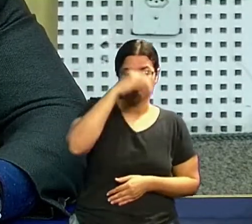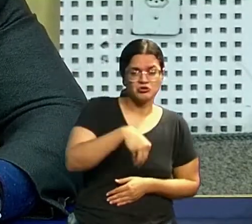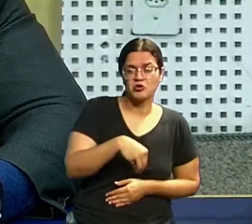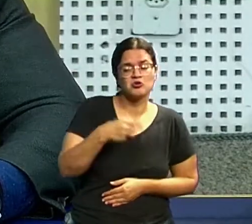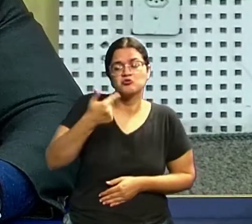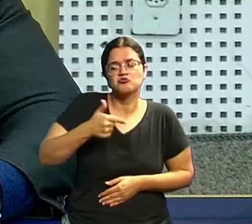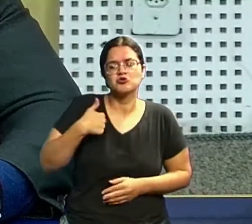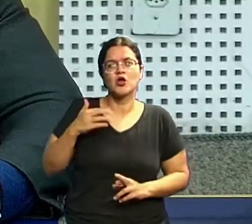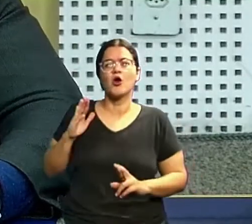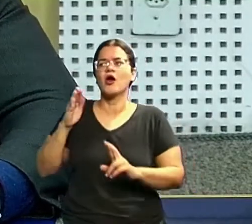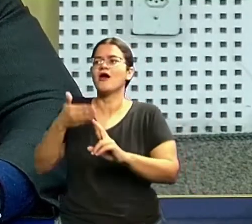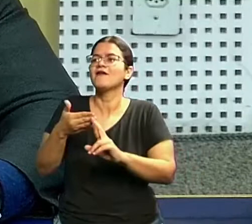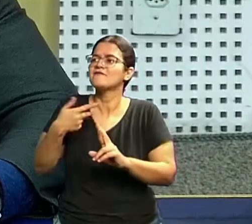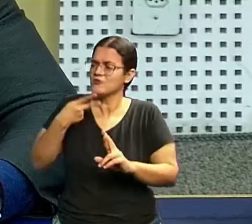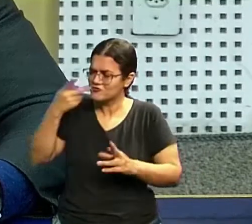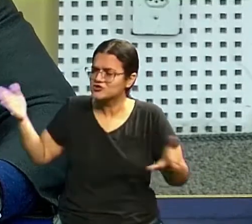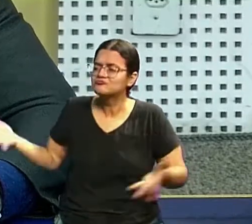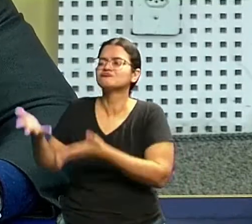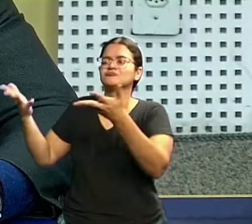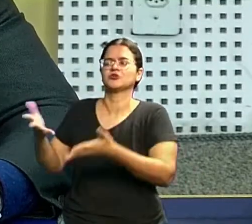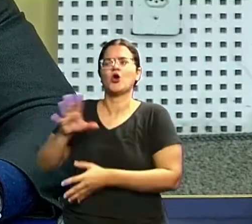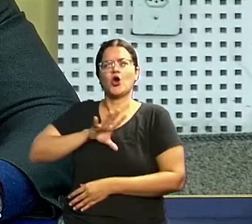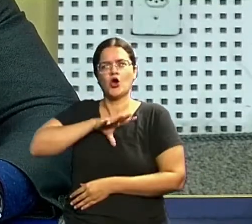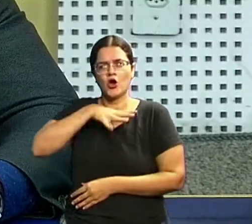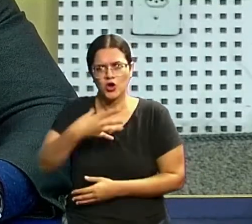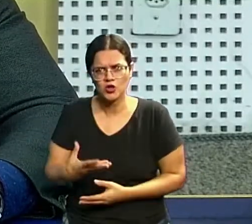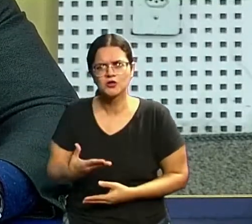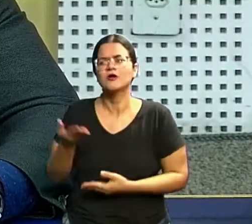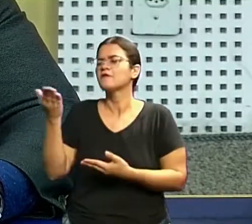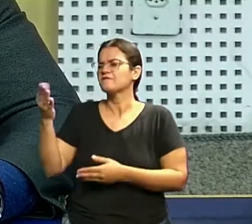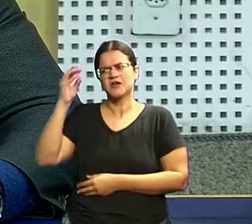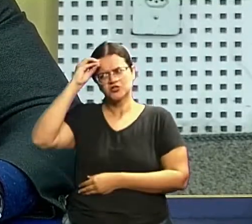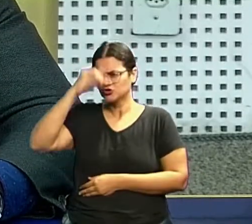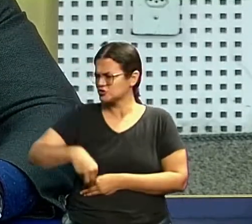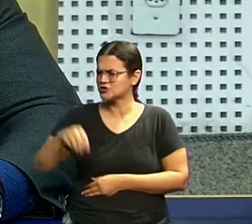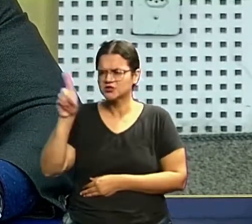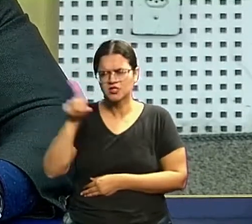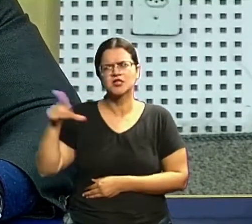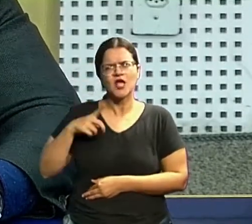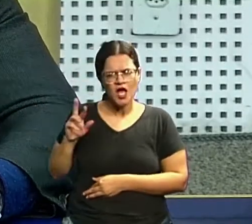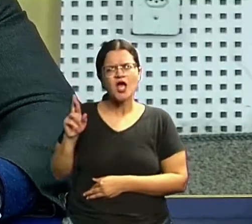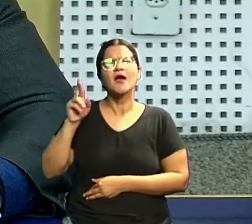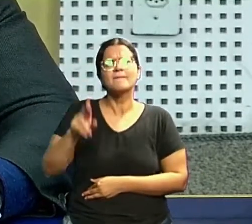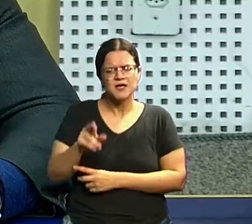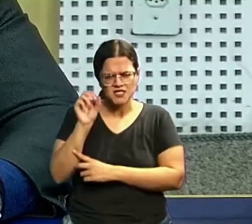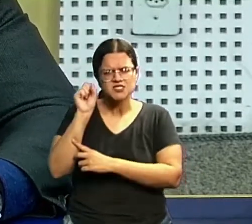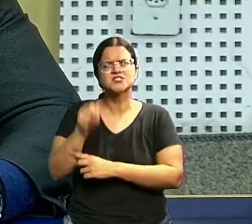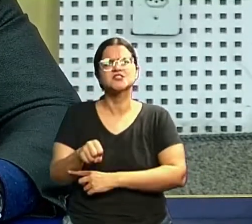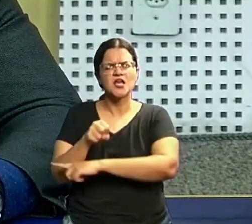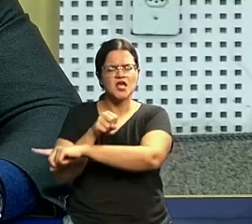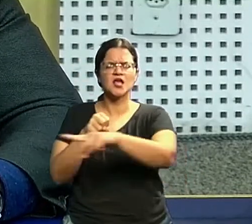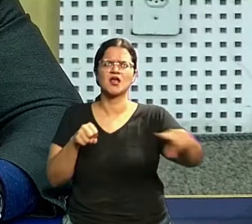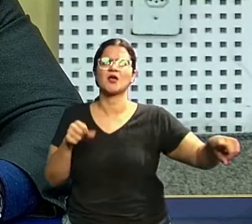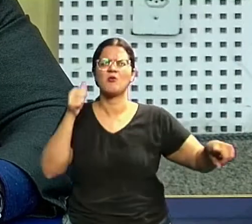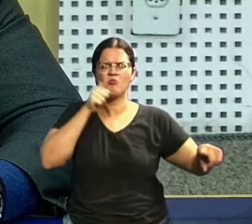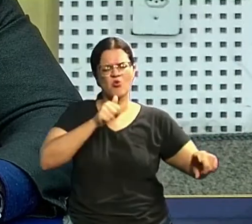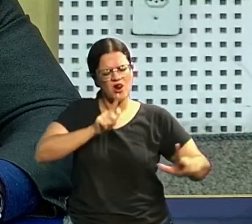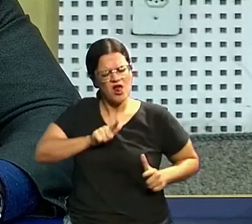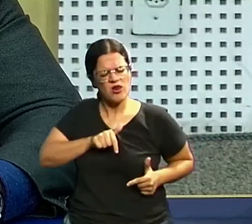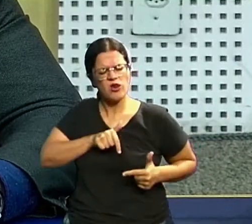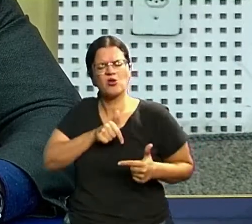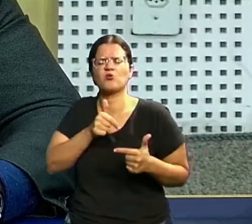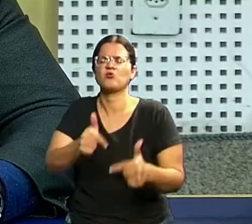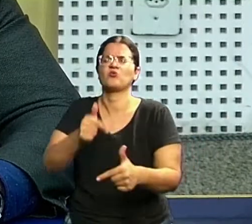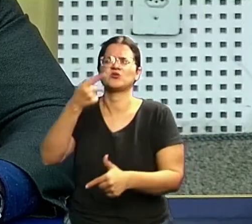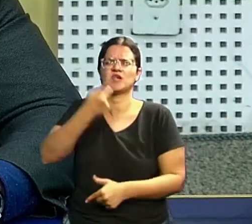aqui, nesse momento, para poder te encorajar, minha guerreira. Você não vai desistir, você representa, sim, as mulheres guerreiras